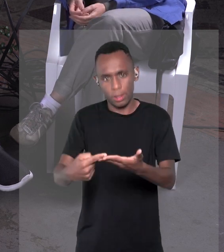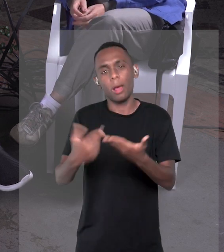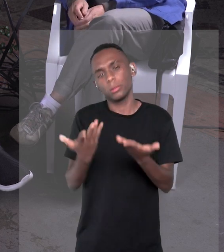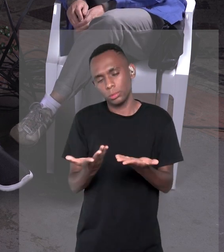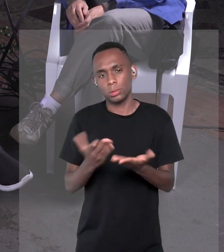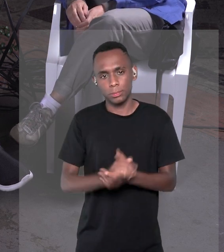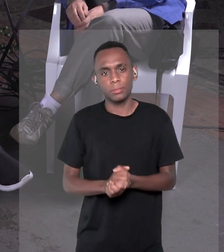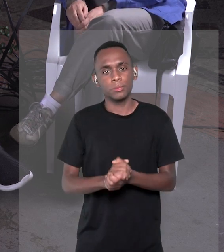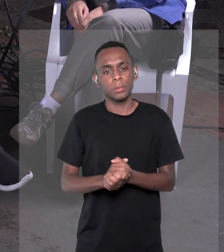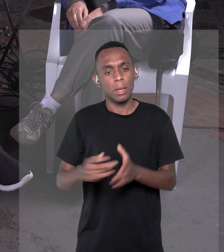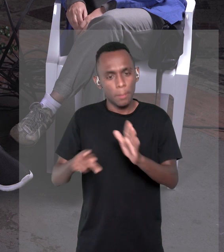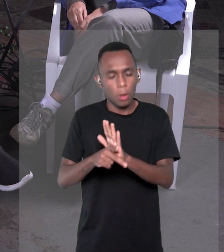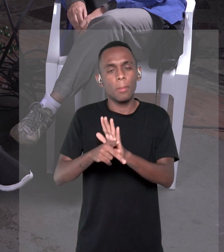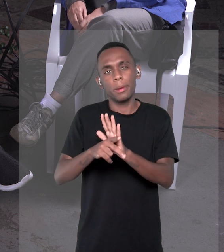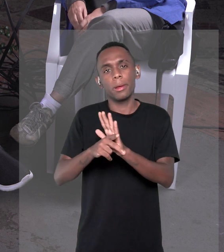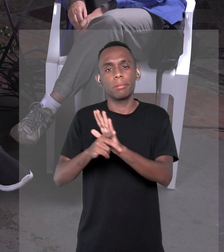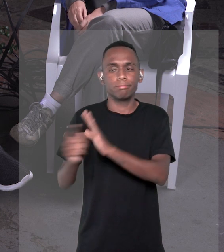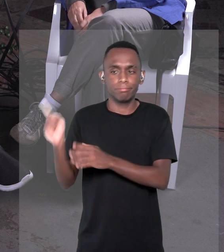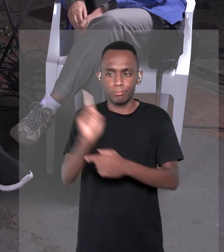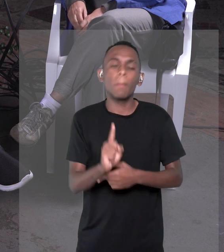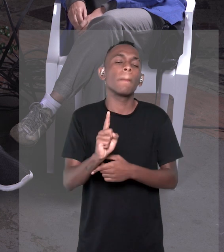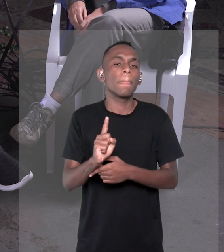a Revista Brasileira, essa edição,